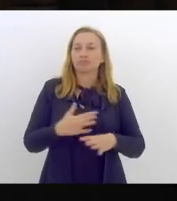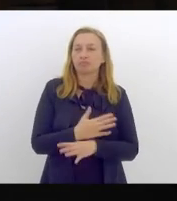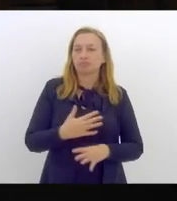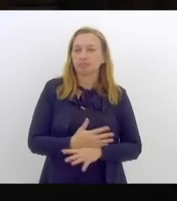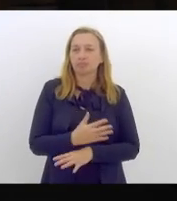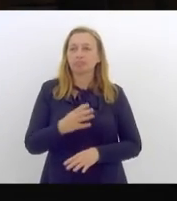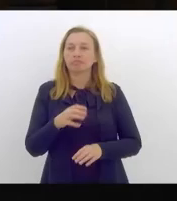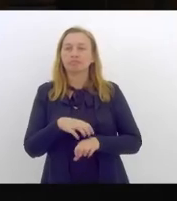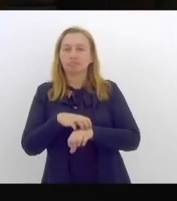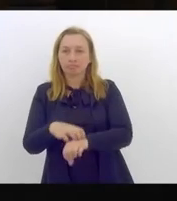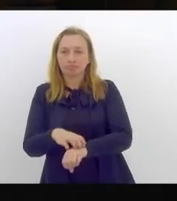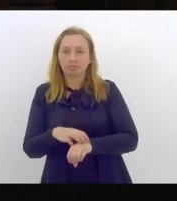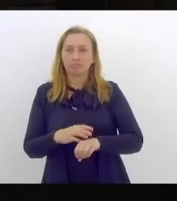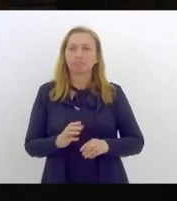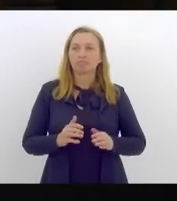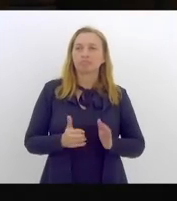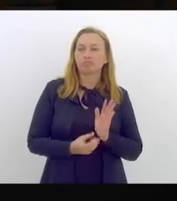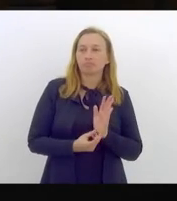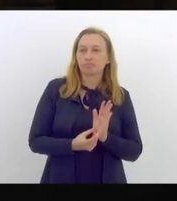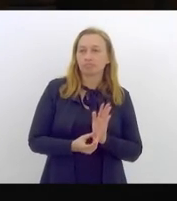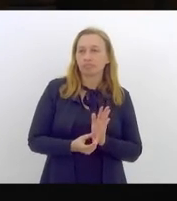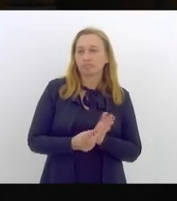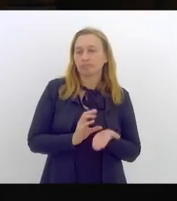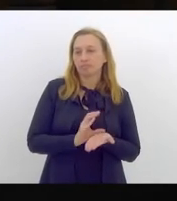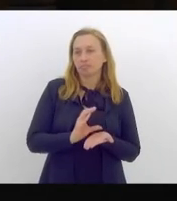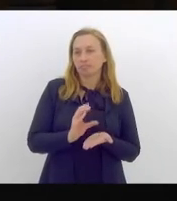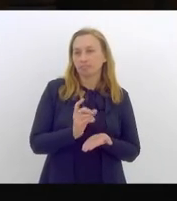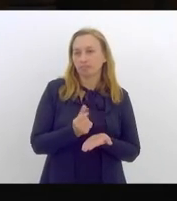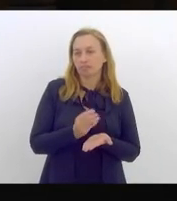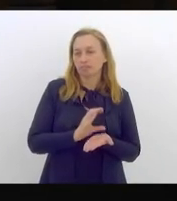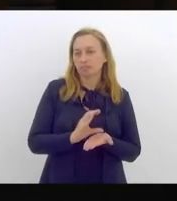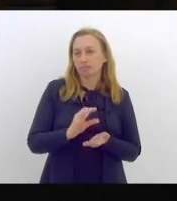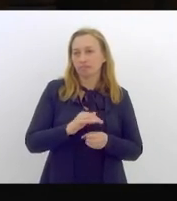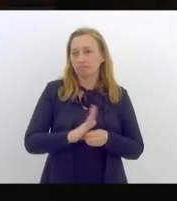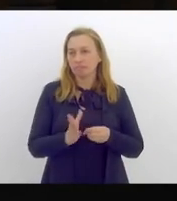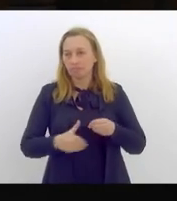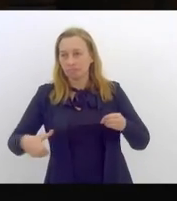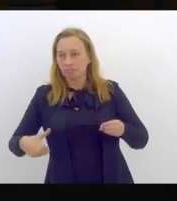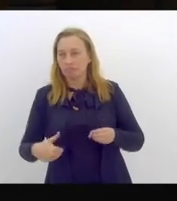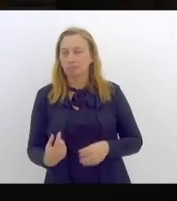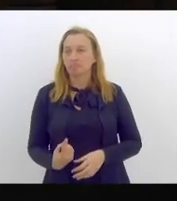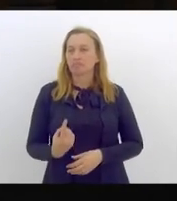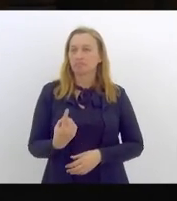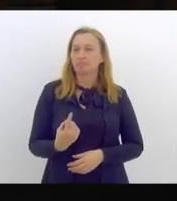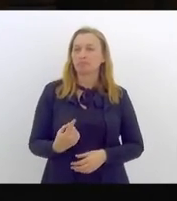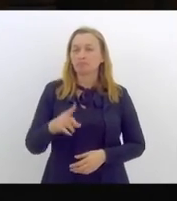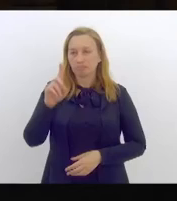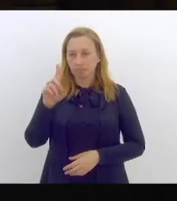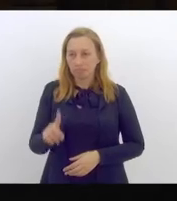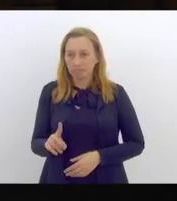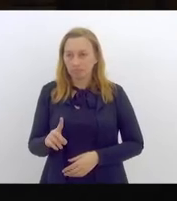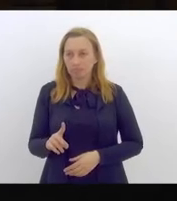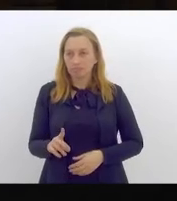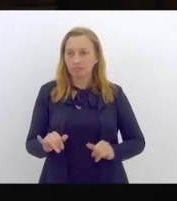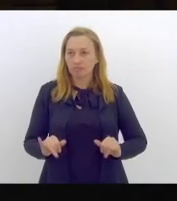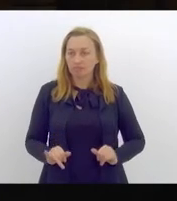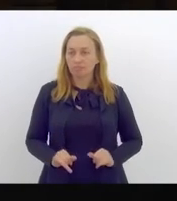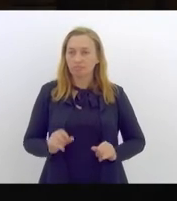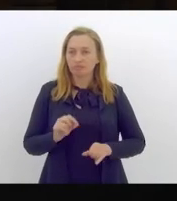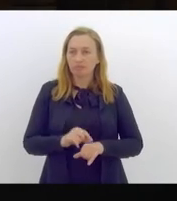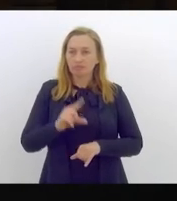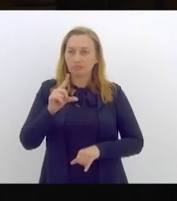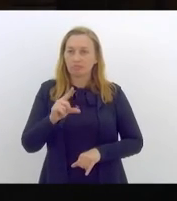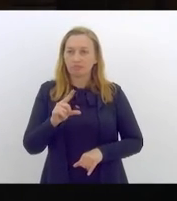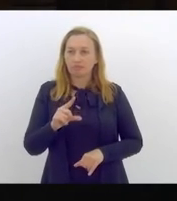no transporte, no saneamento. As únicas pastas de direitos, por assim dizer, que sofrem aumento é